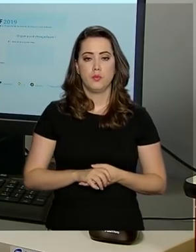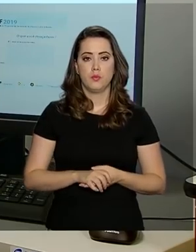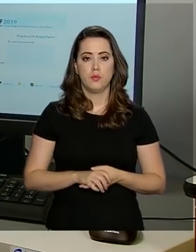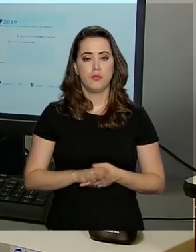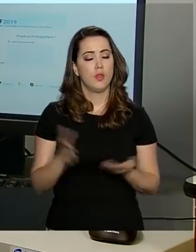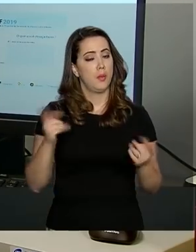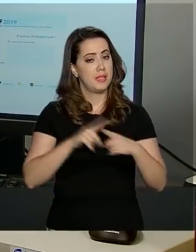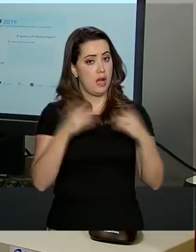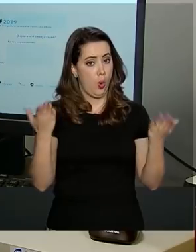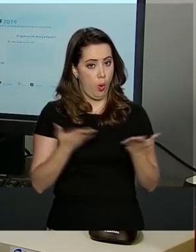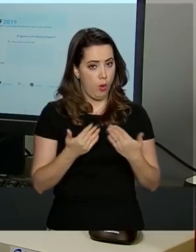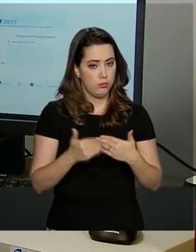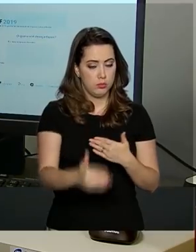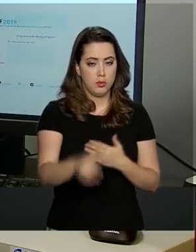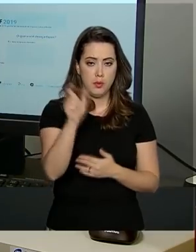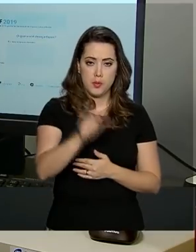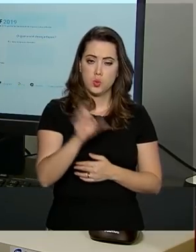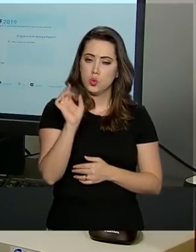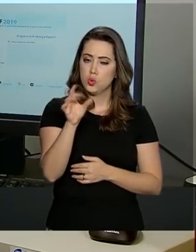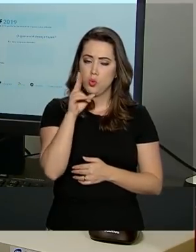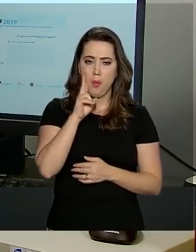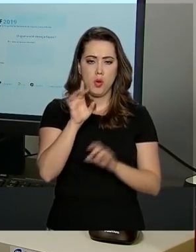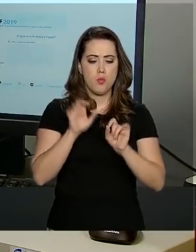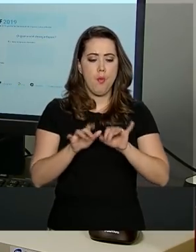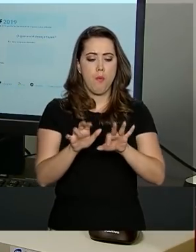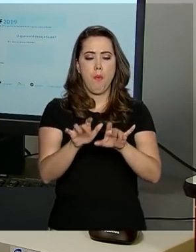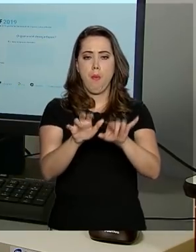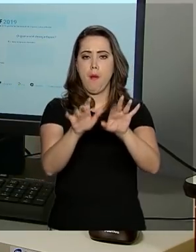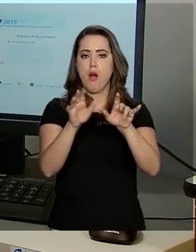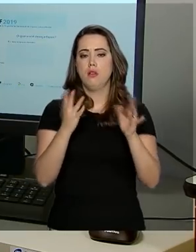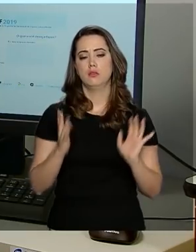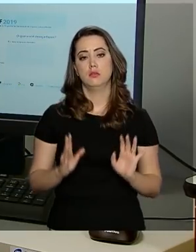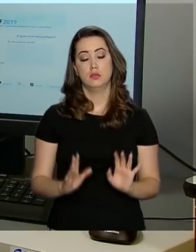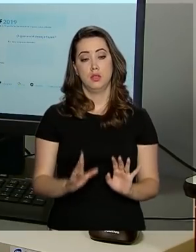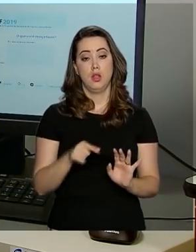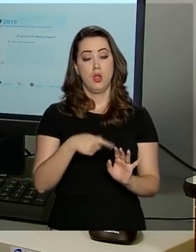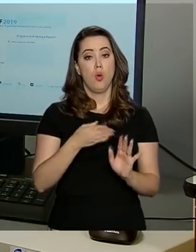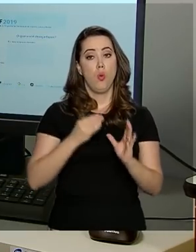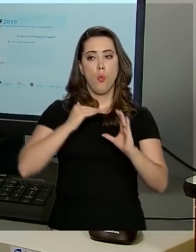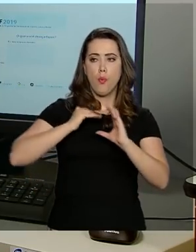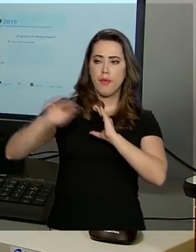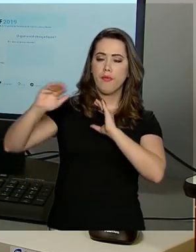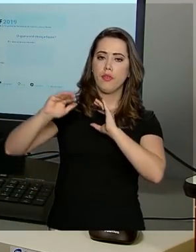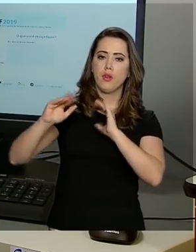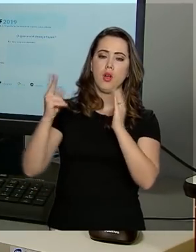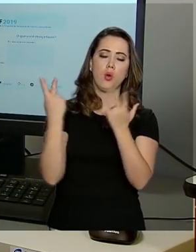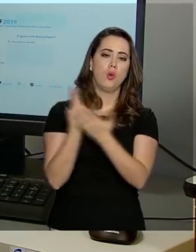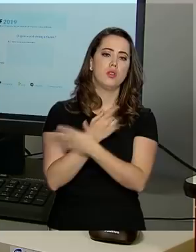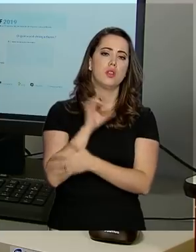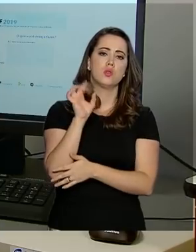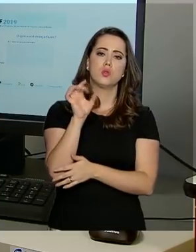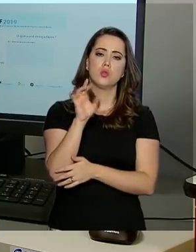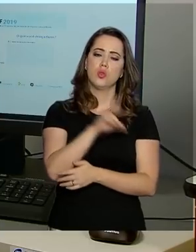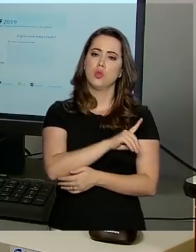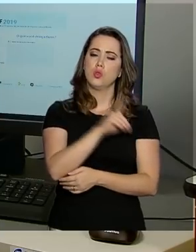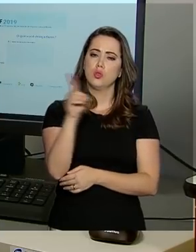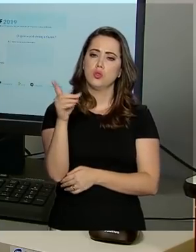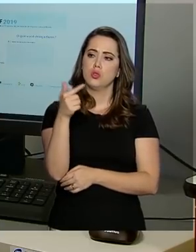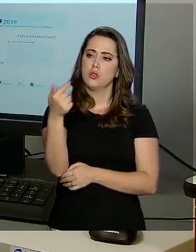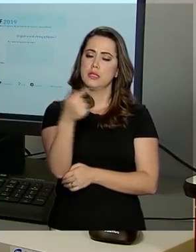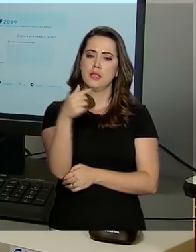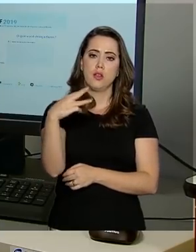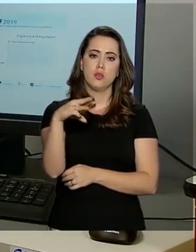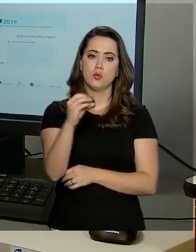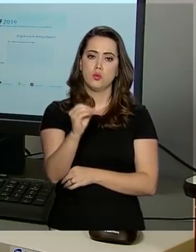Por enquanto, o contribuinte pode apenas preencher os formulários. O envio da declaração só poderá ser feito a partir de 7